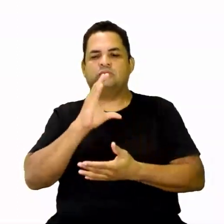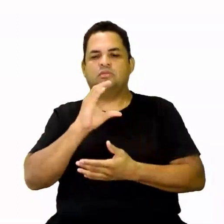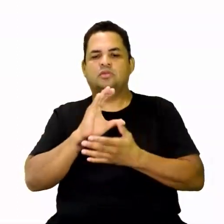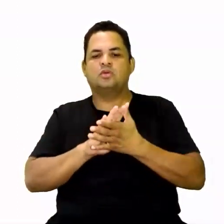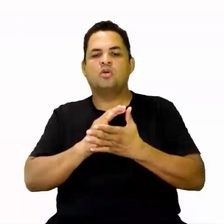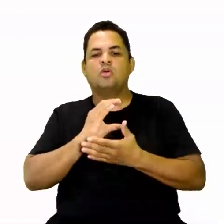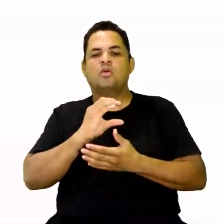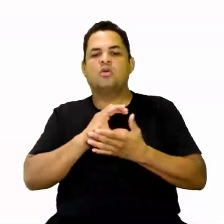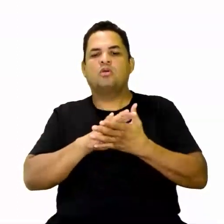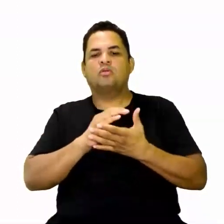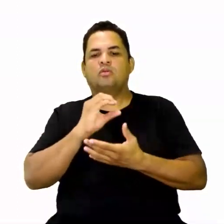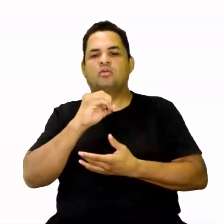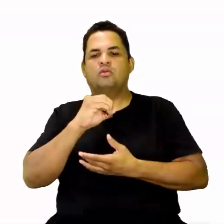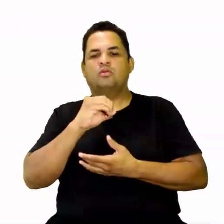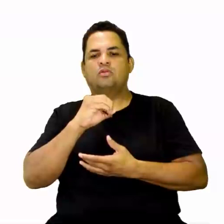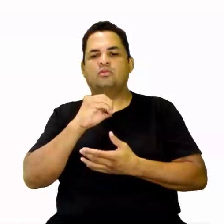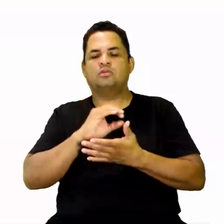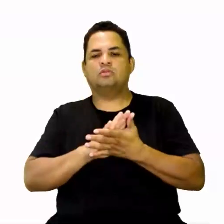oxigênio.